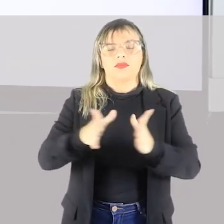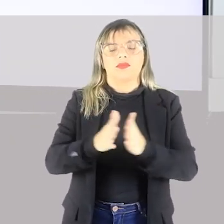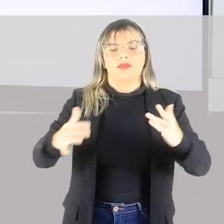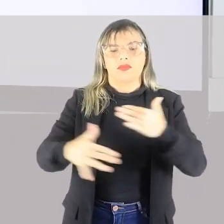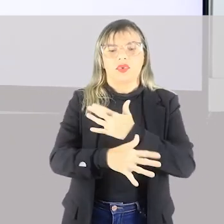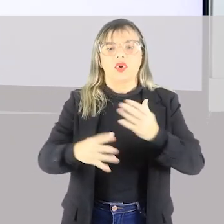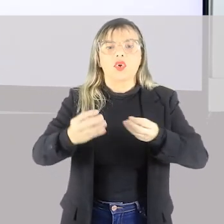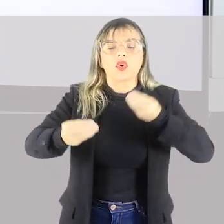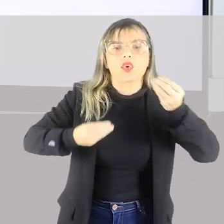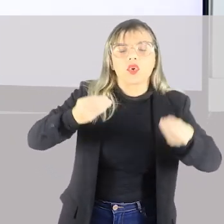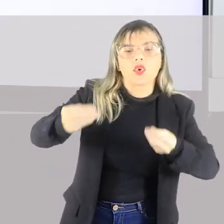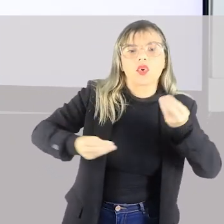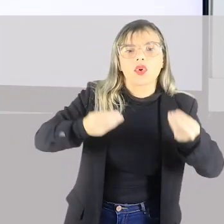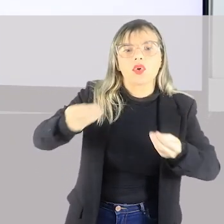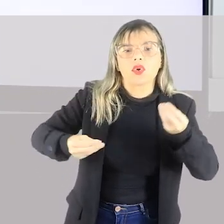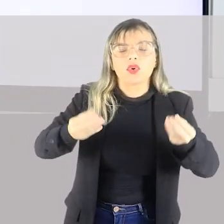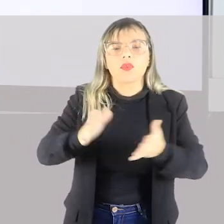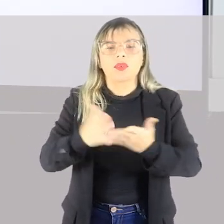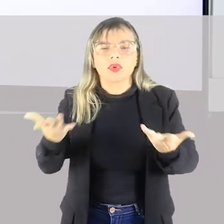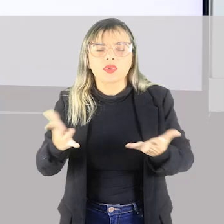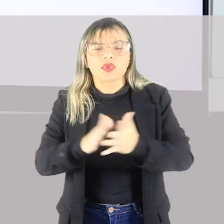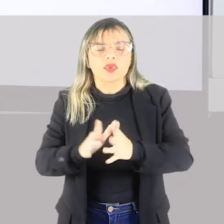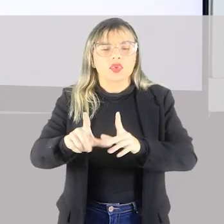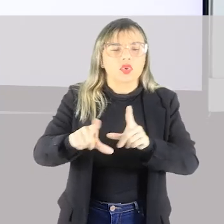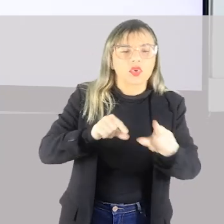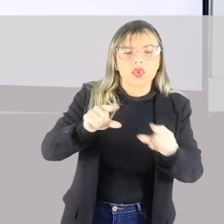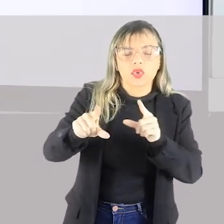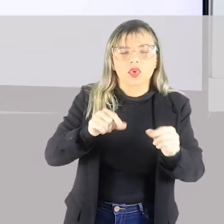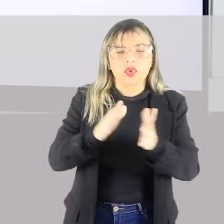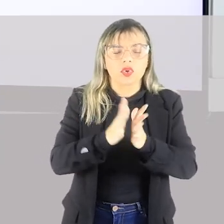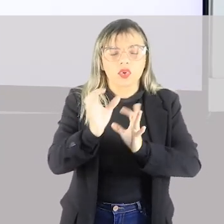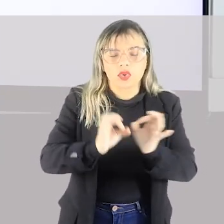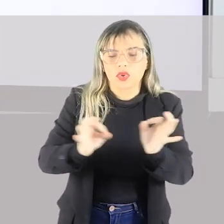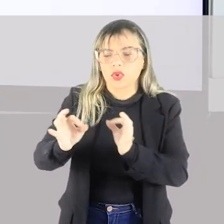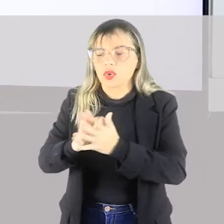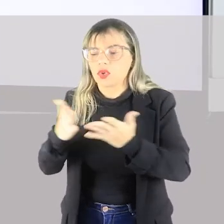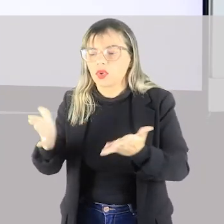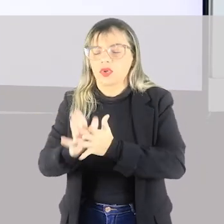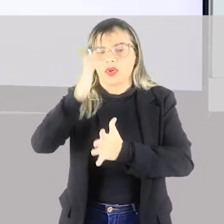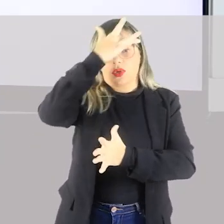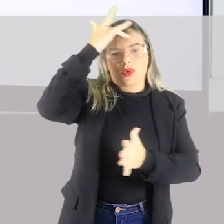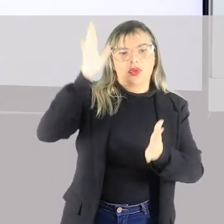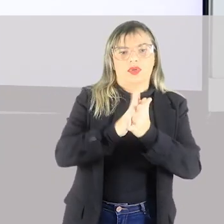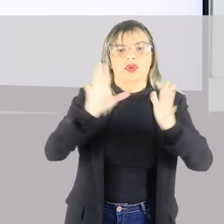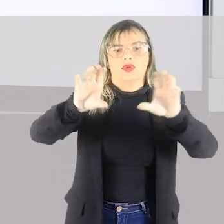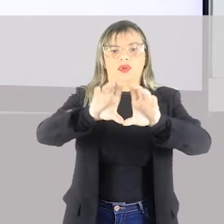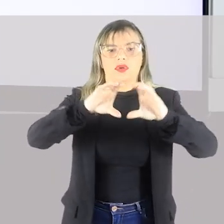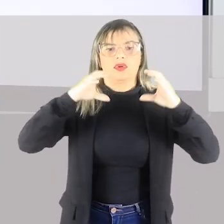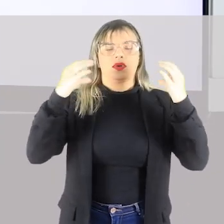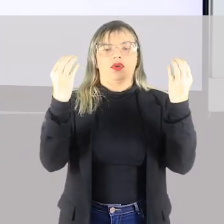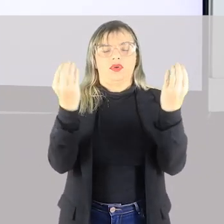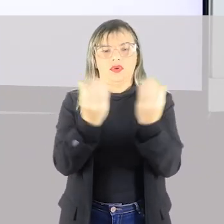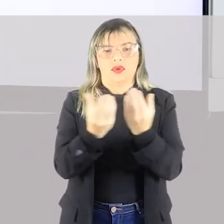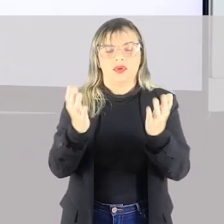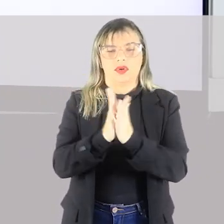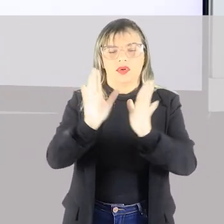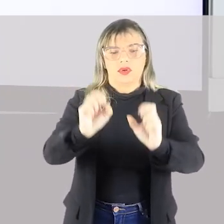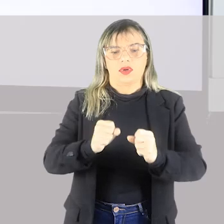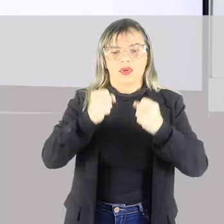em formas, em alternativas de fazer com que as pessoas da comunidade